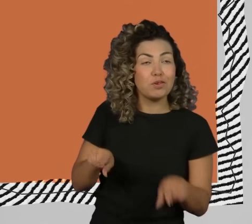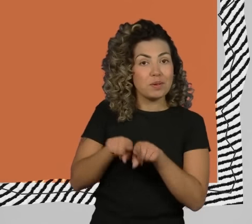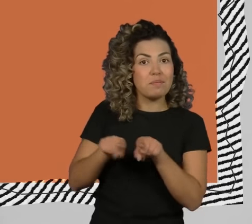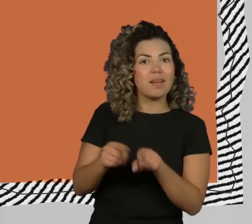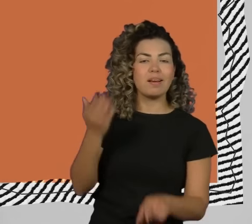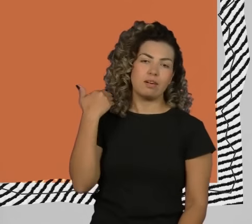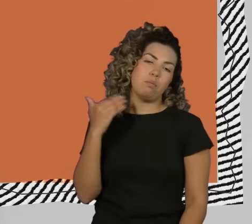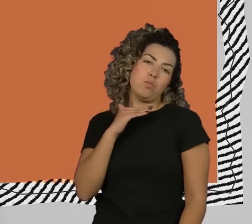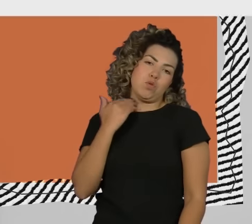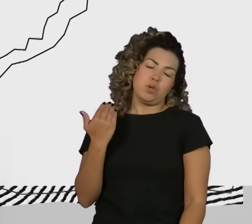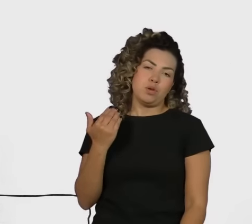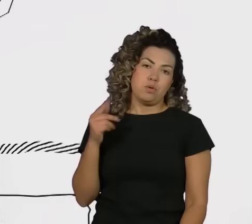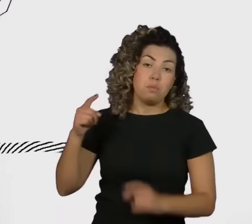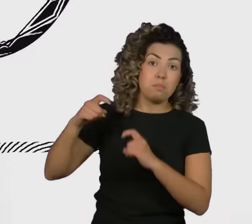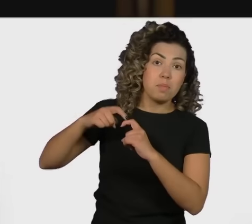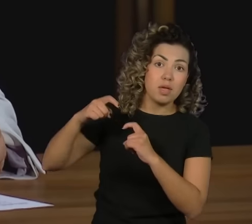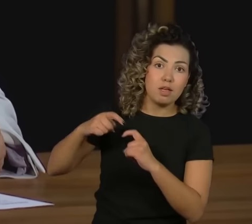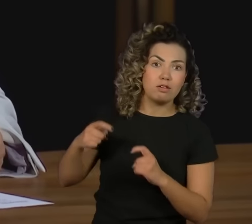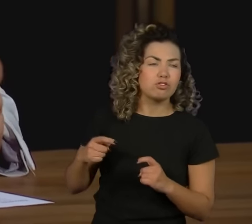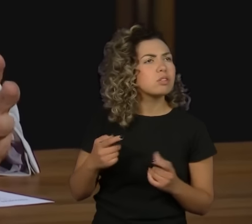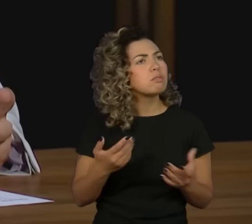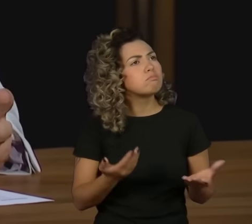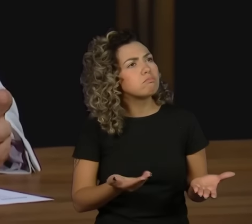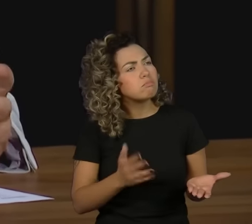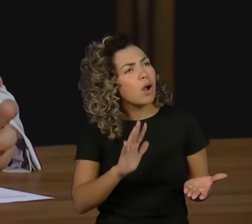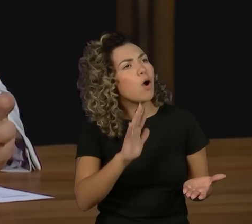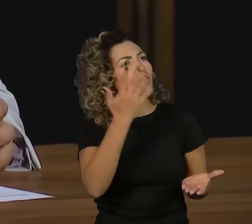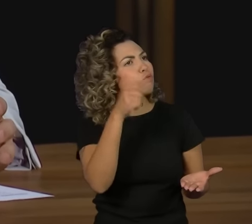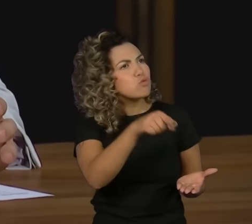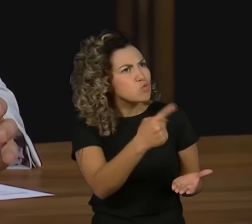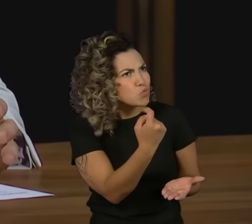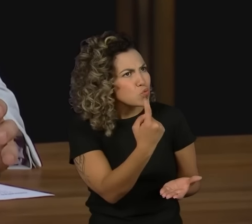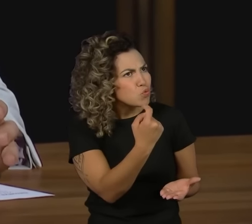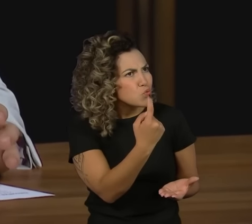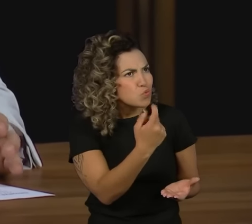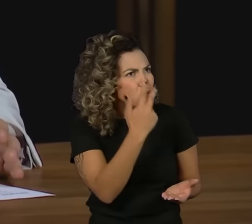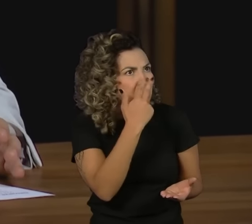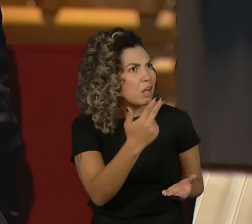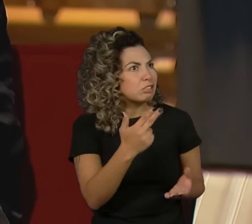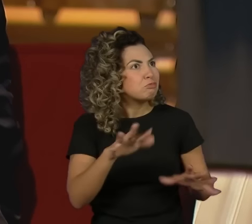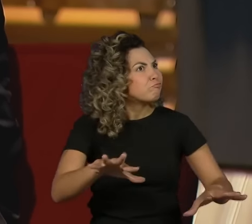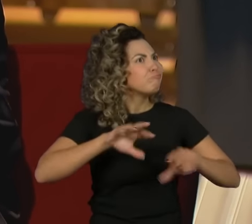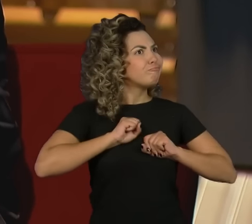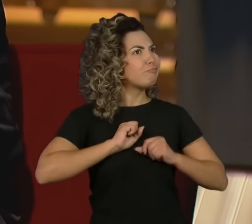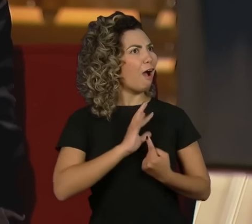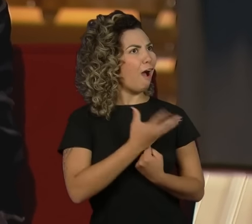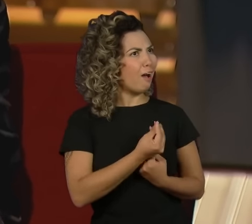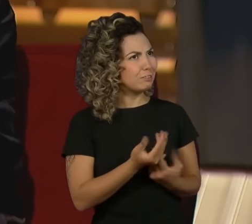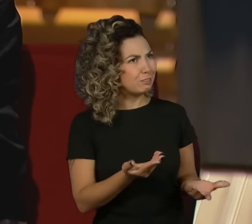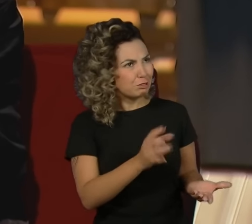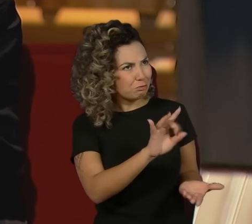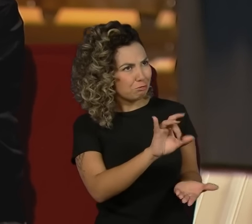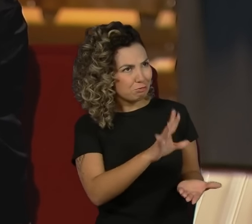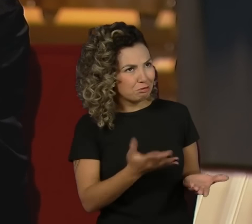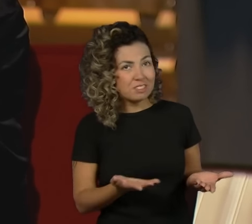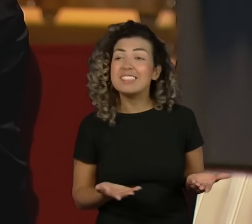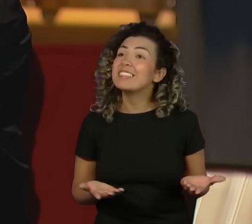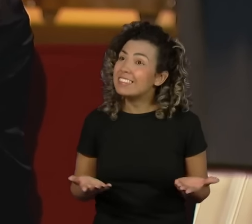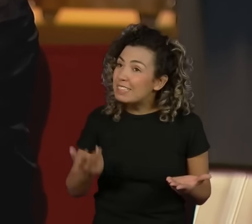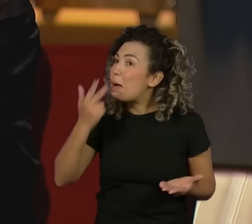médica. Isso. O que aconteceu? Você foi uma mutação genética? Eu acho que a arte tem que ser uma mutação